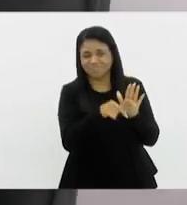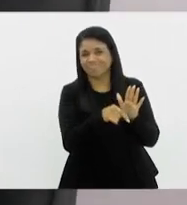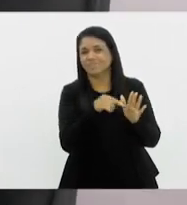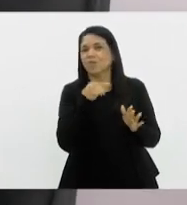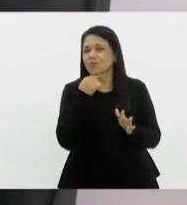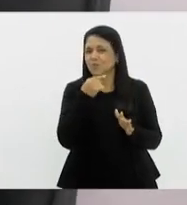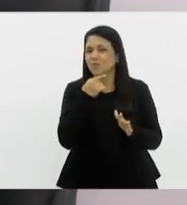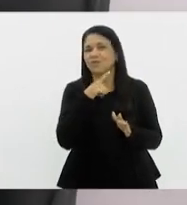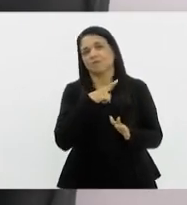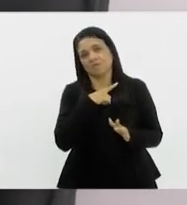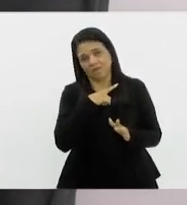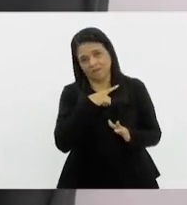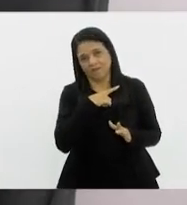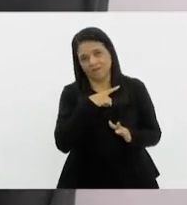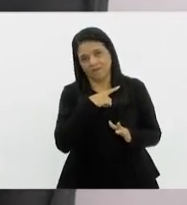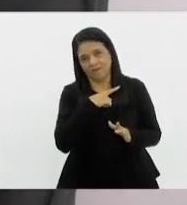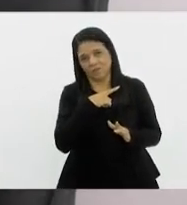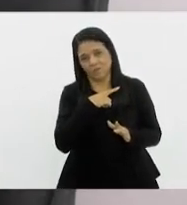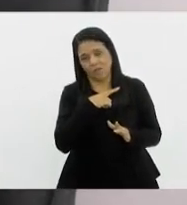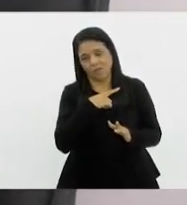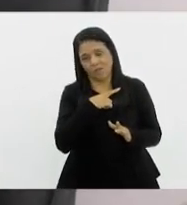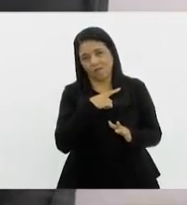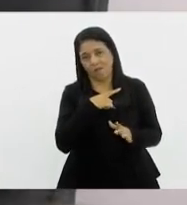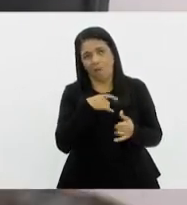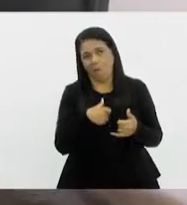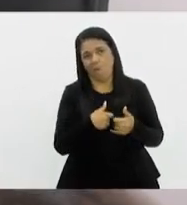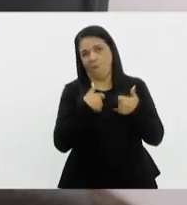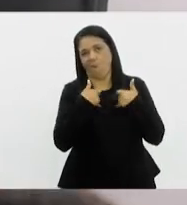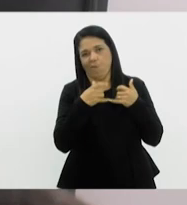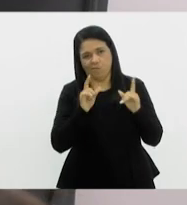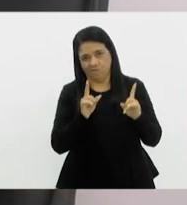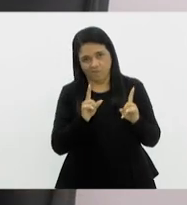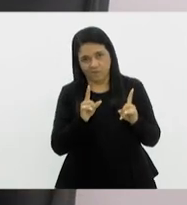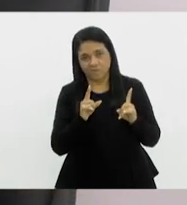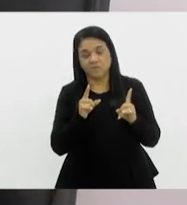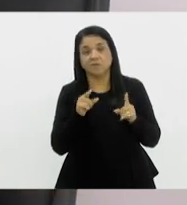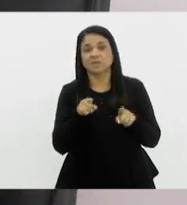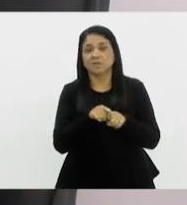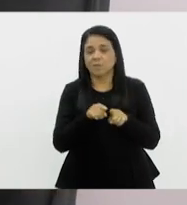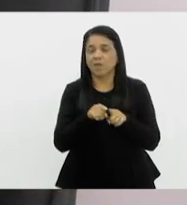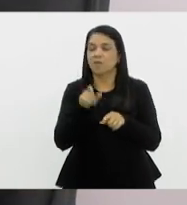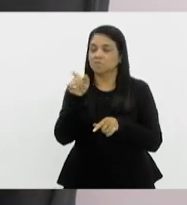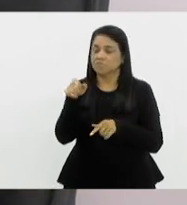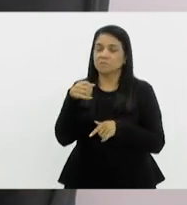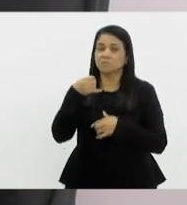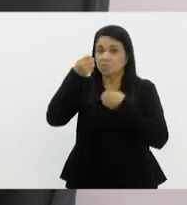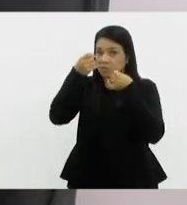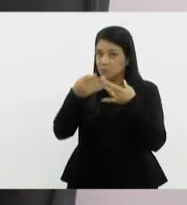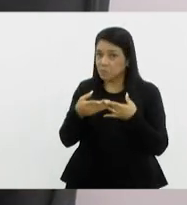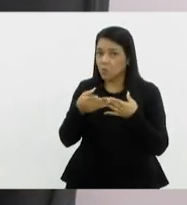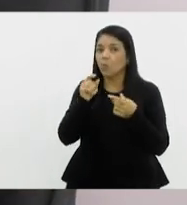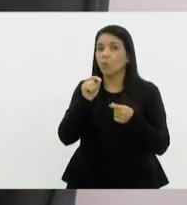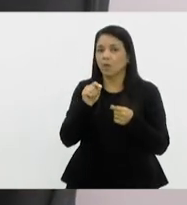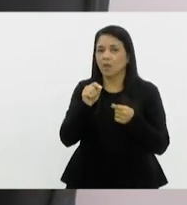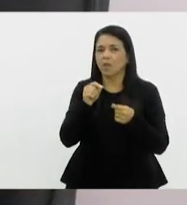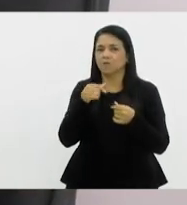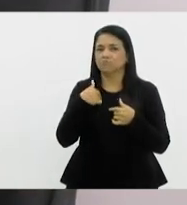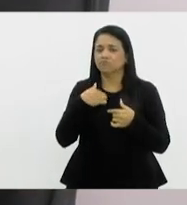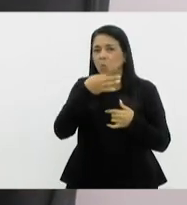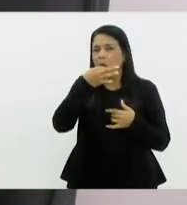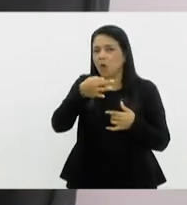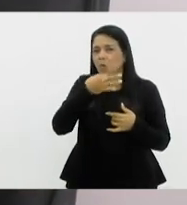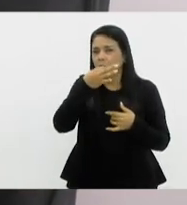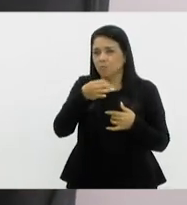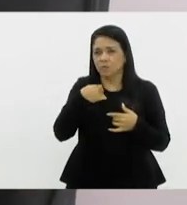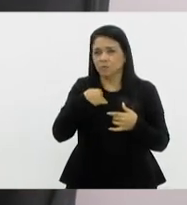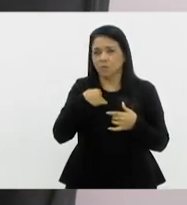Não tem nada de ser vangloriado. E Vossa Excelência traz à colação também um argumento que eu, que não sou de muito mimimi, não